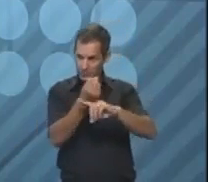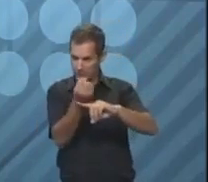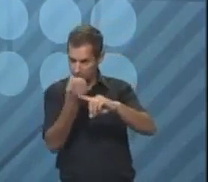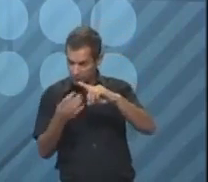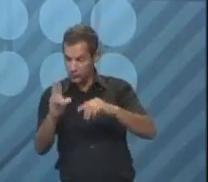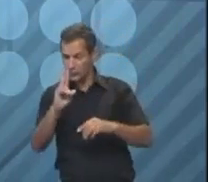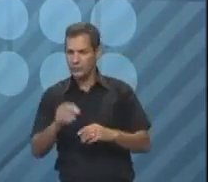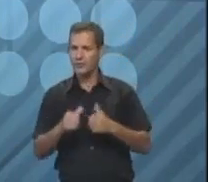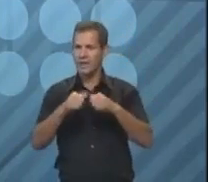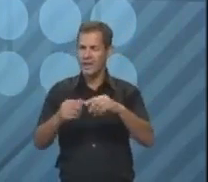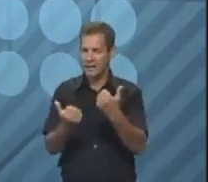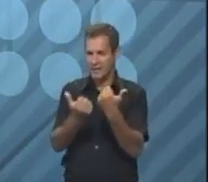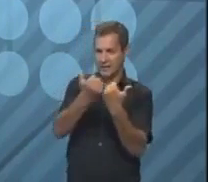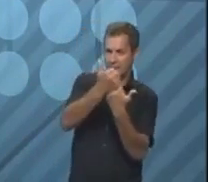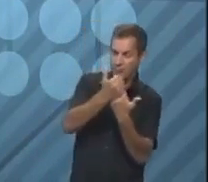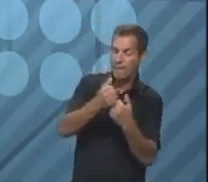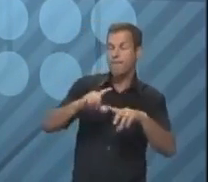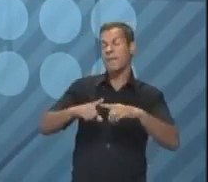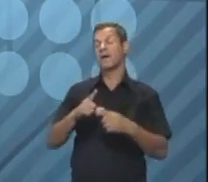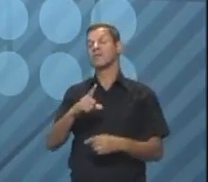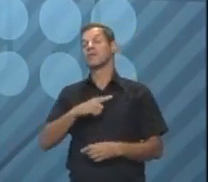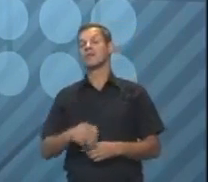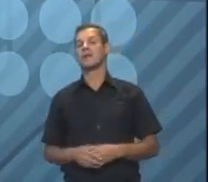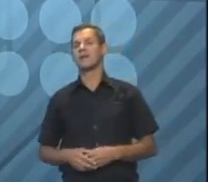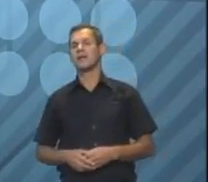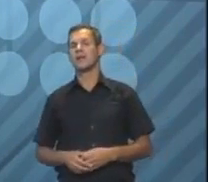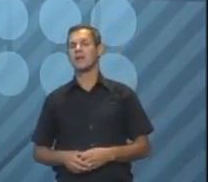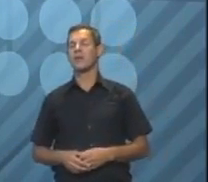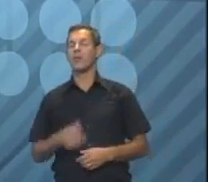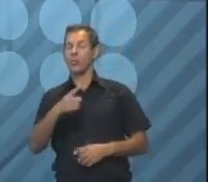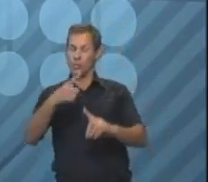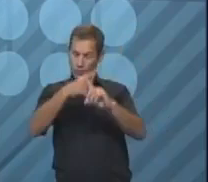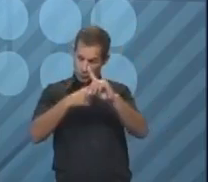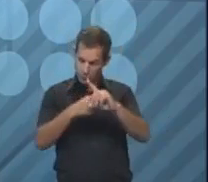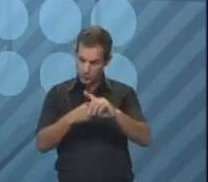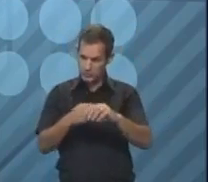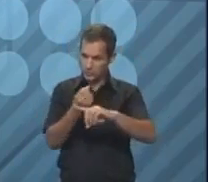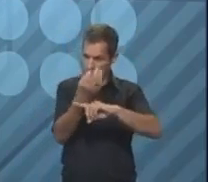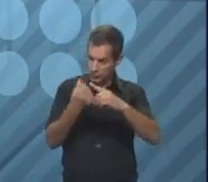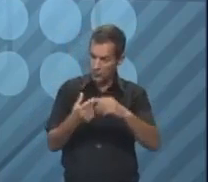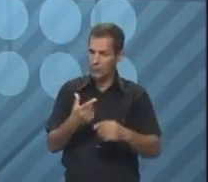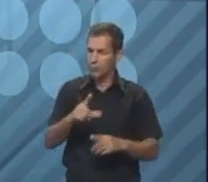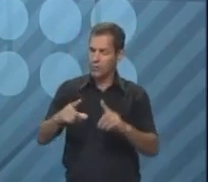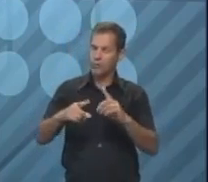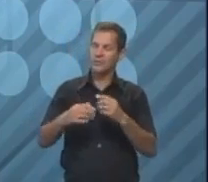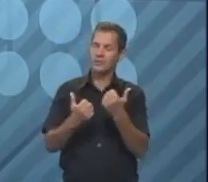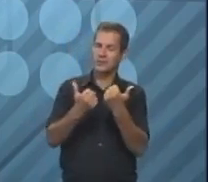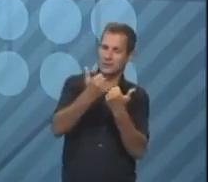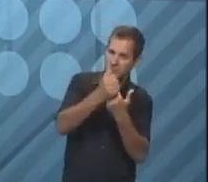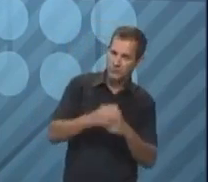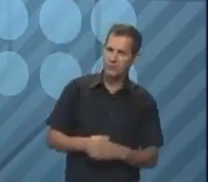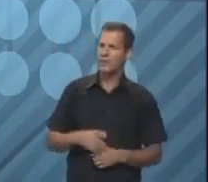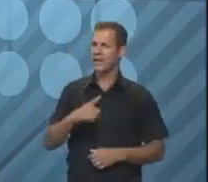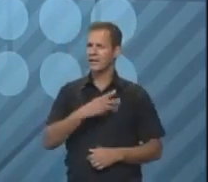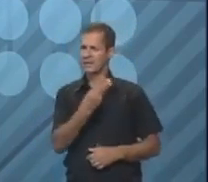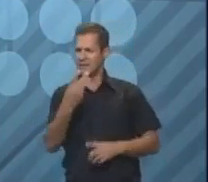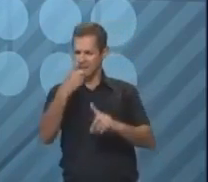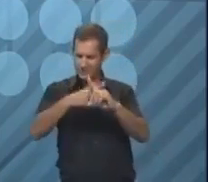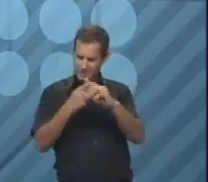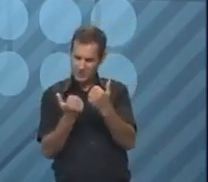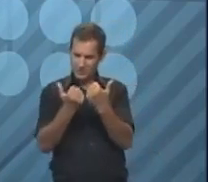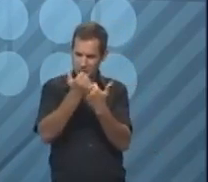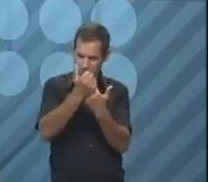função, você usa essa substituição. Se você tem o integrando com esse tipo, essa substituição. esse tipo, essa substituição. Você tem 3